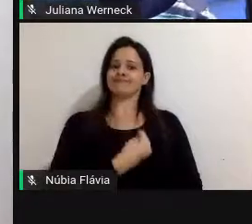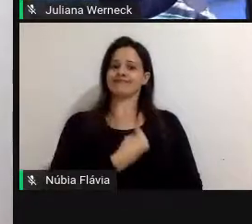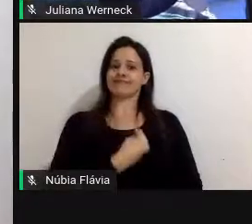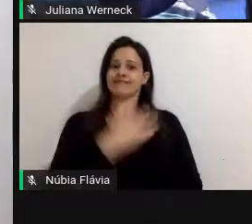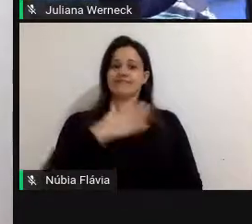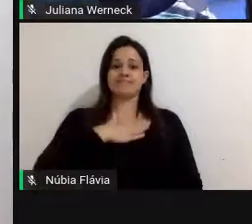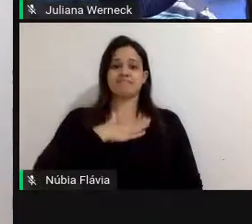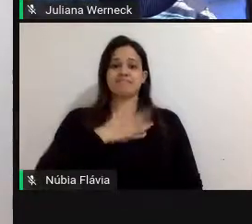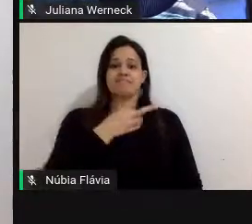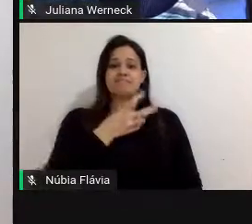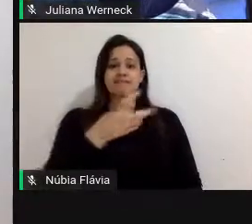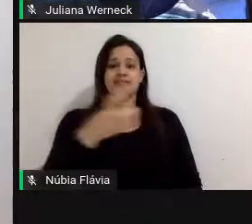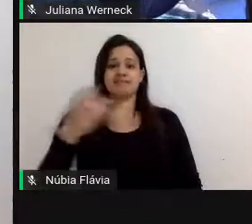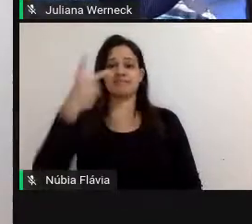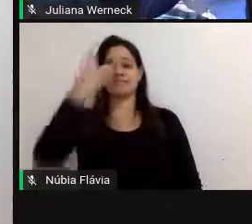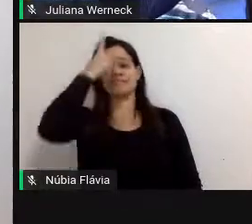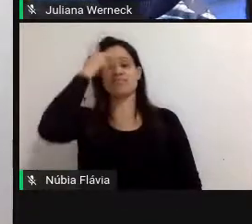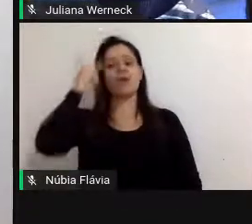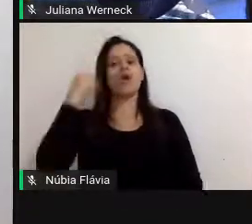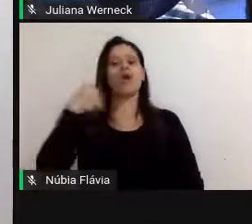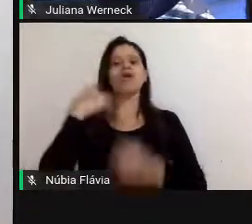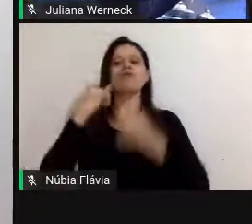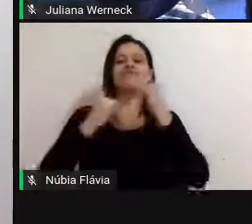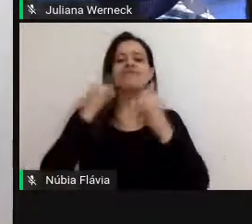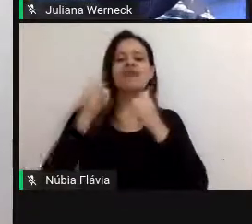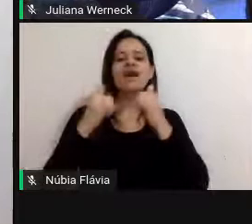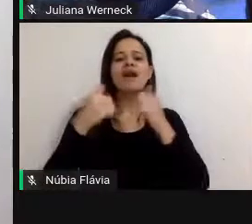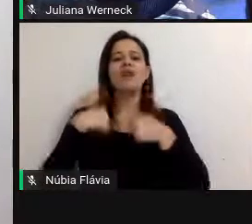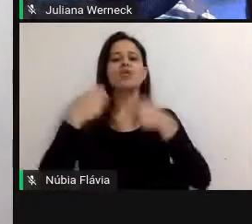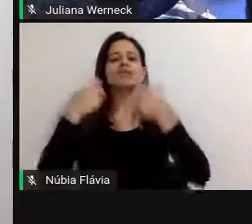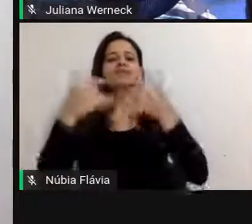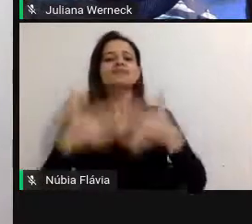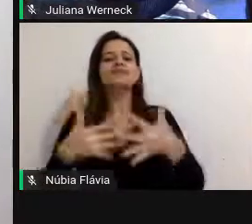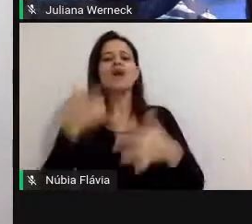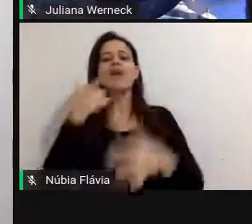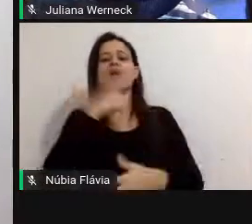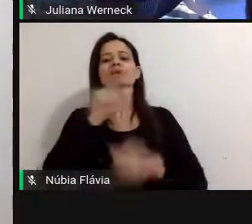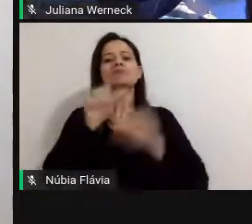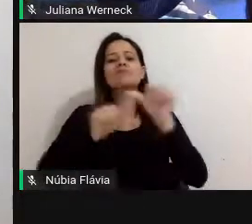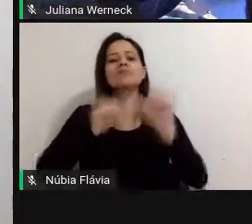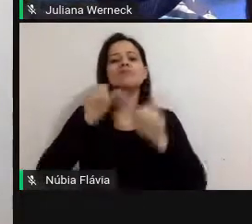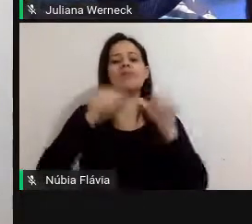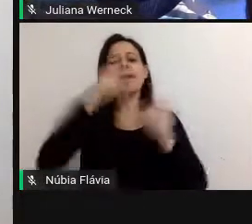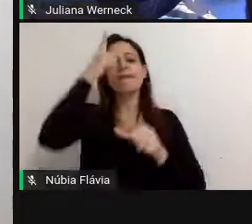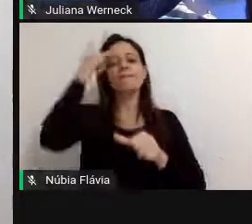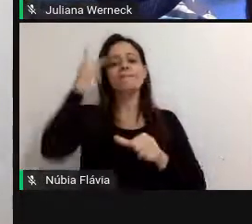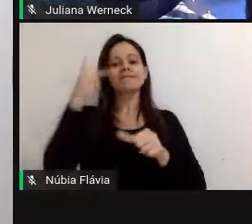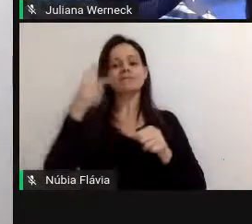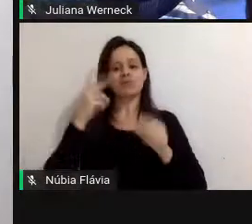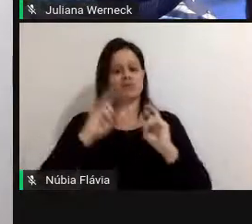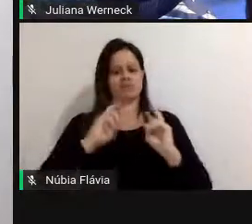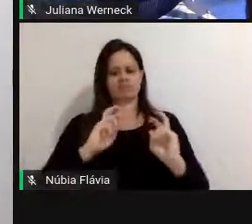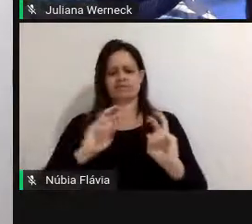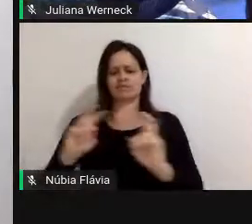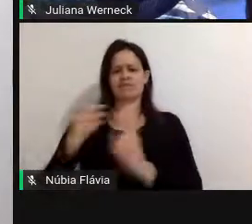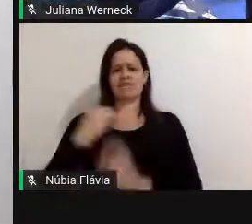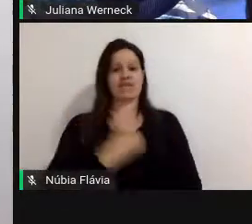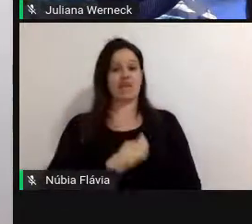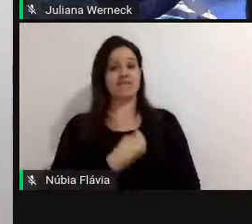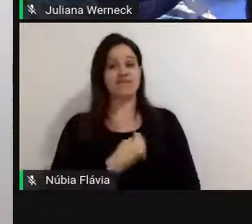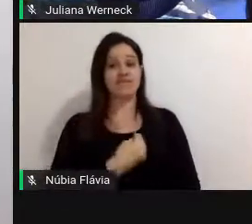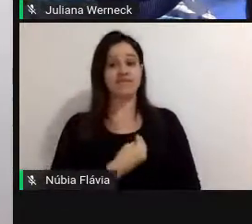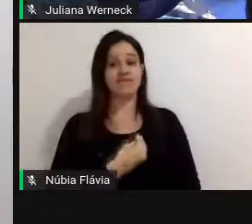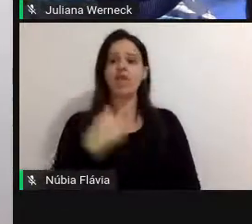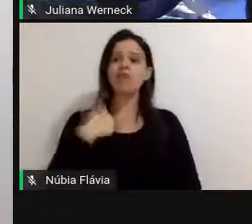mim perceber que através do que eu falava, através do que eu ensinava, eu conseguia mudar a maneira das pessoas enxergarem a própria vida. Aí quando eu fui fazer a